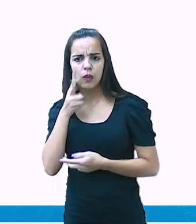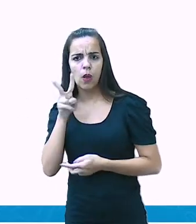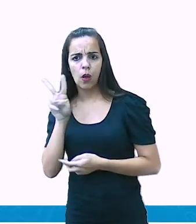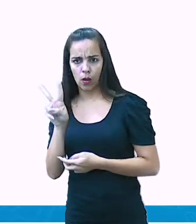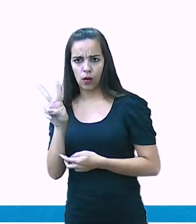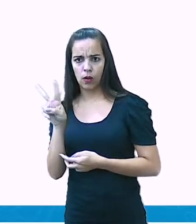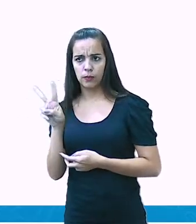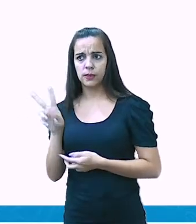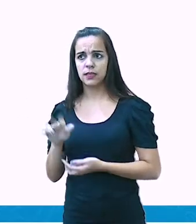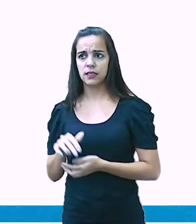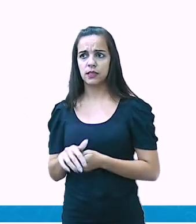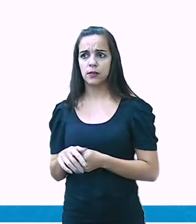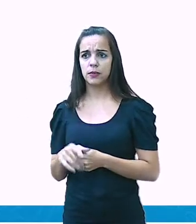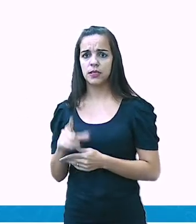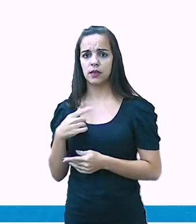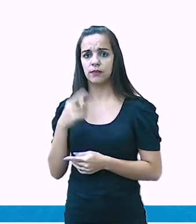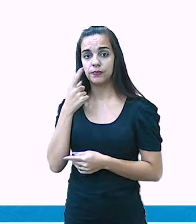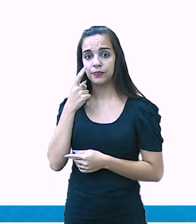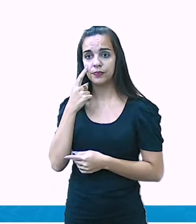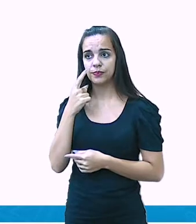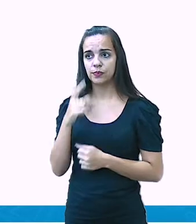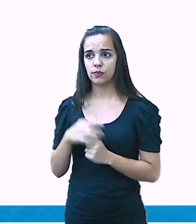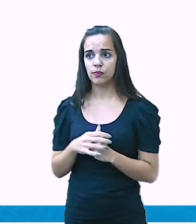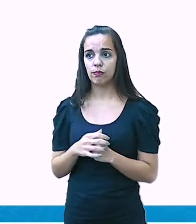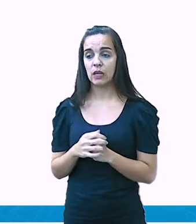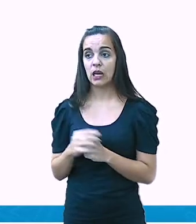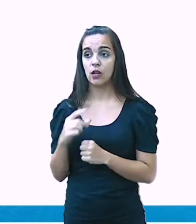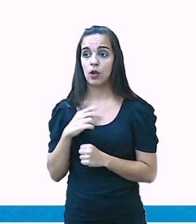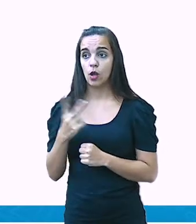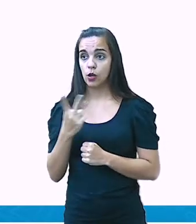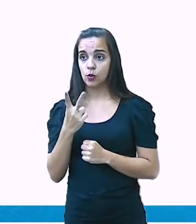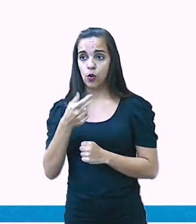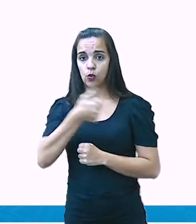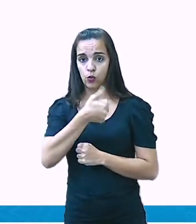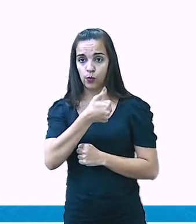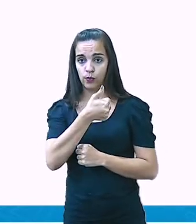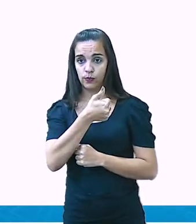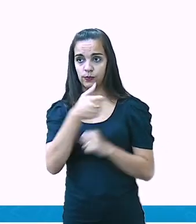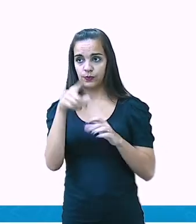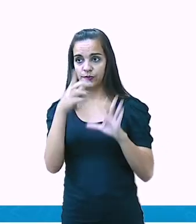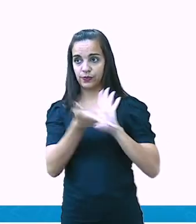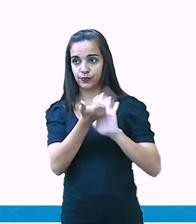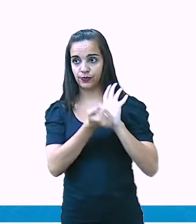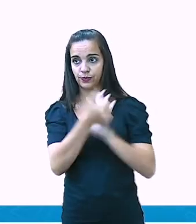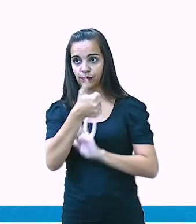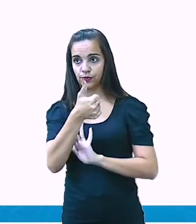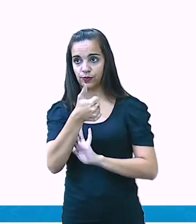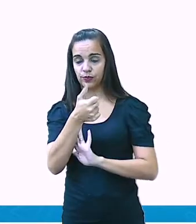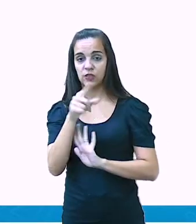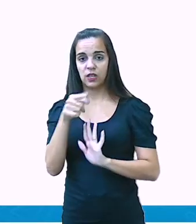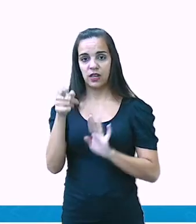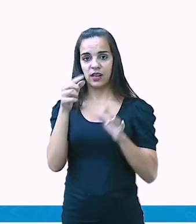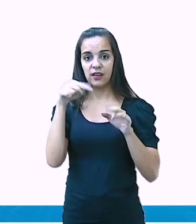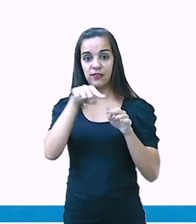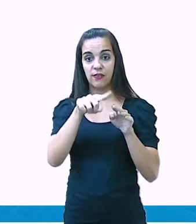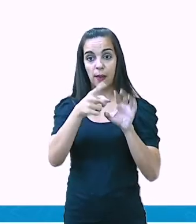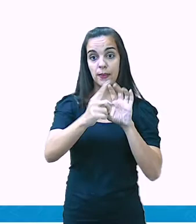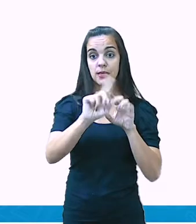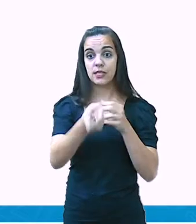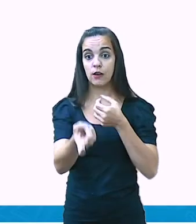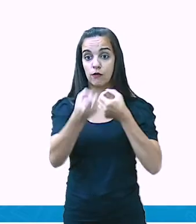em especial este elétron. Ele absorveu energia. Olha o movimento que ele fará.